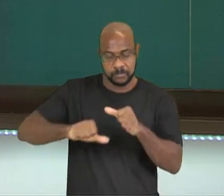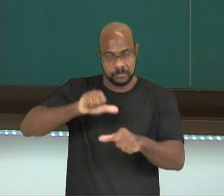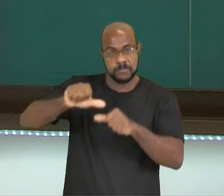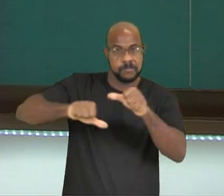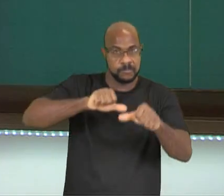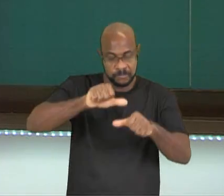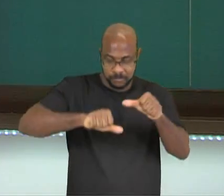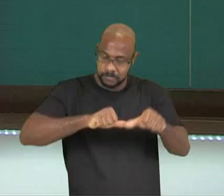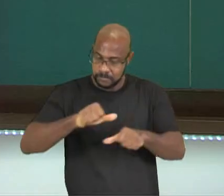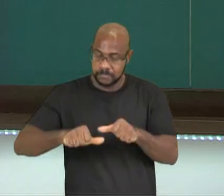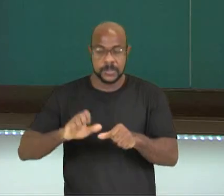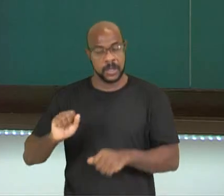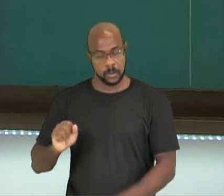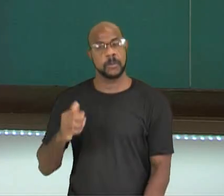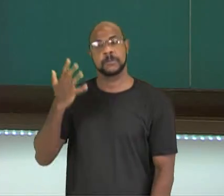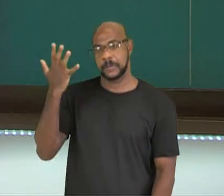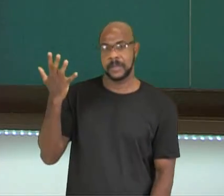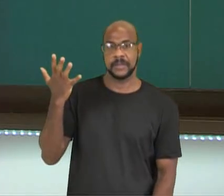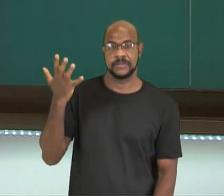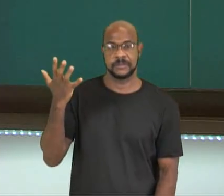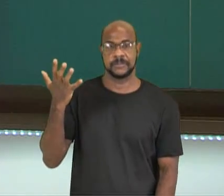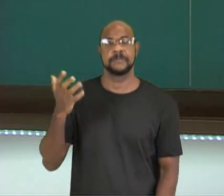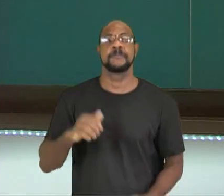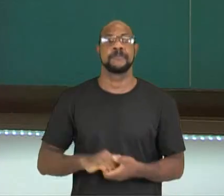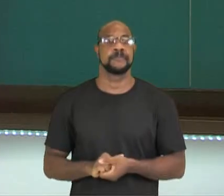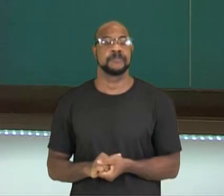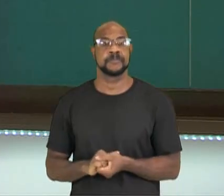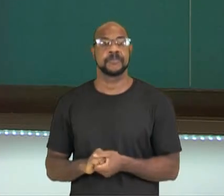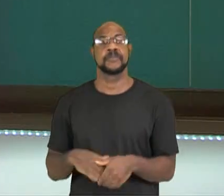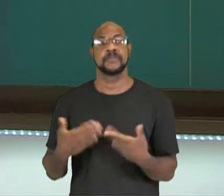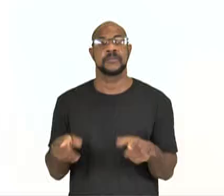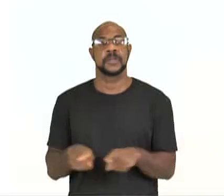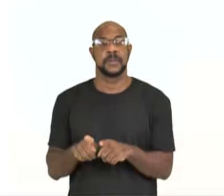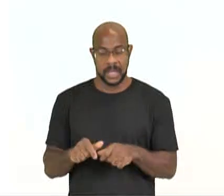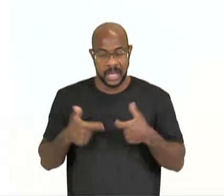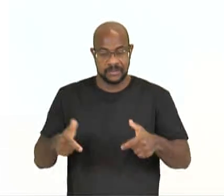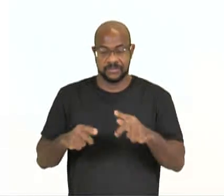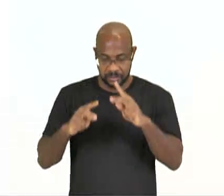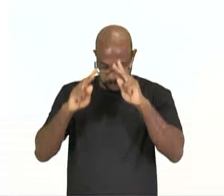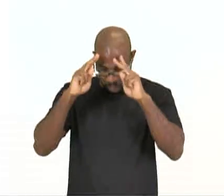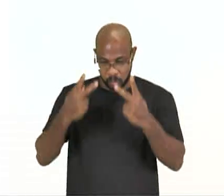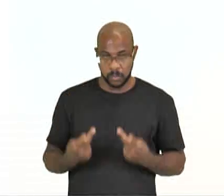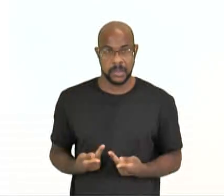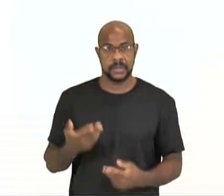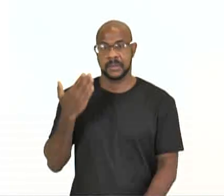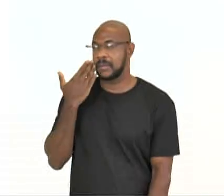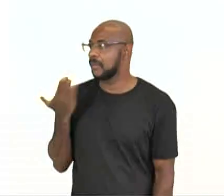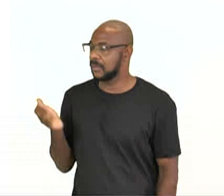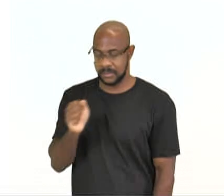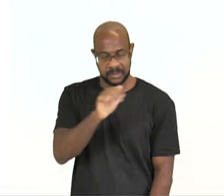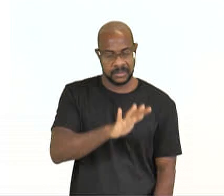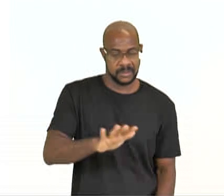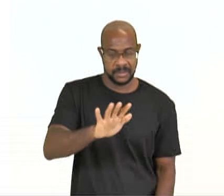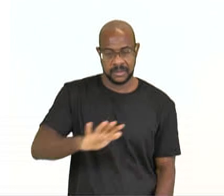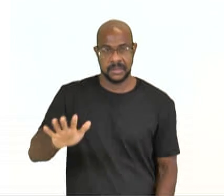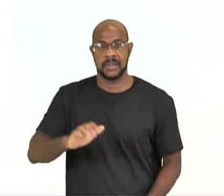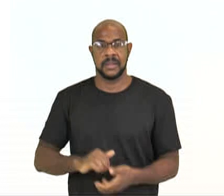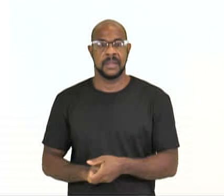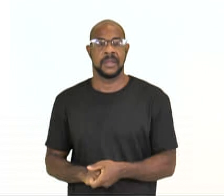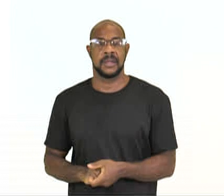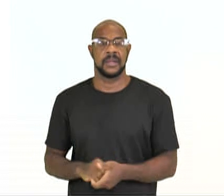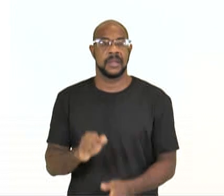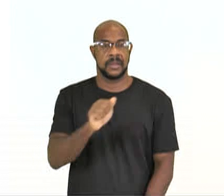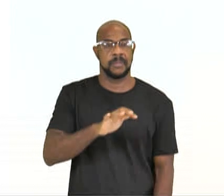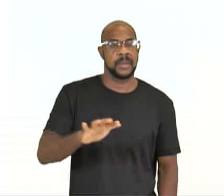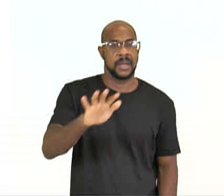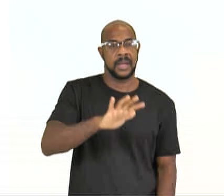modificações que acontecem e os agentes. E também a ação humana. Eu trouxe duas imagens aqui que mostram justamente isso. Eu tenho uma área